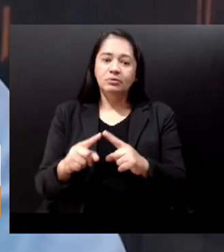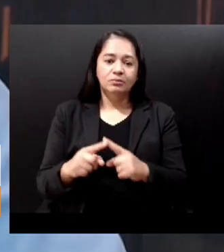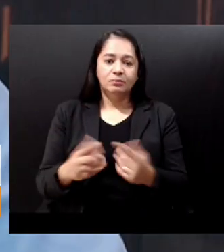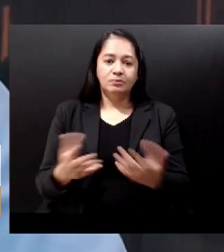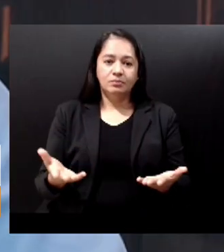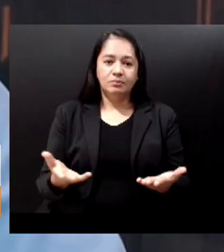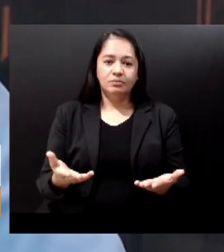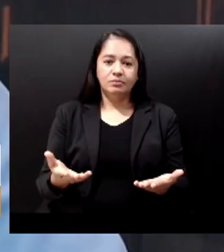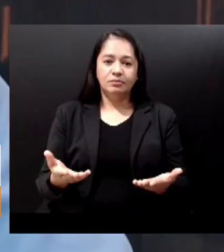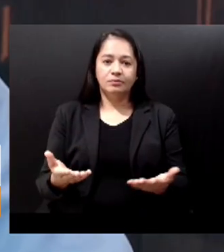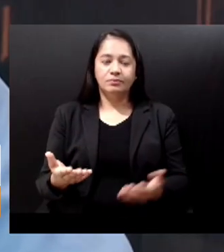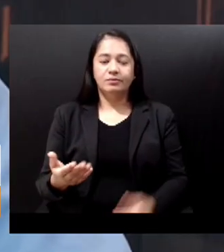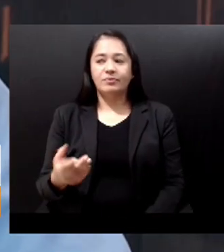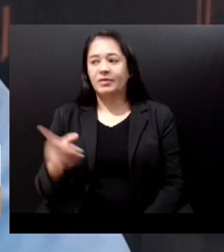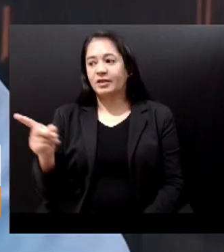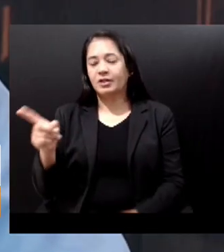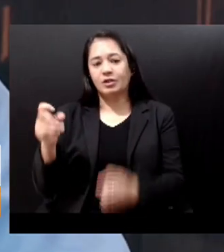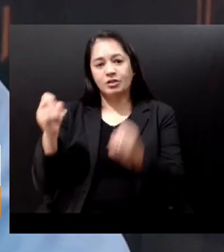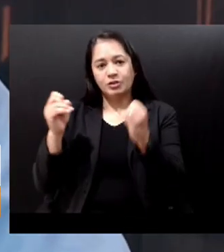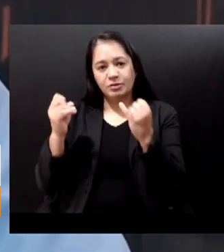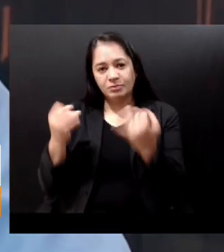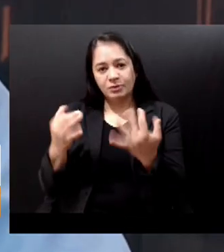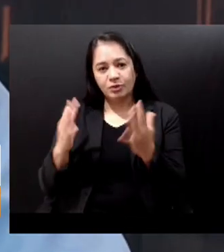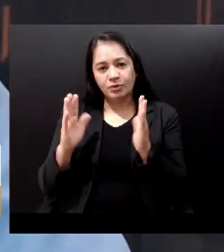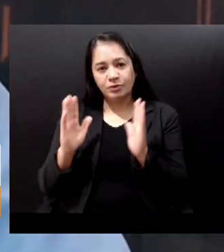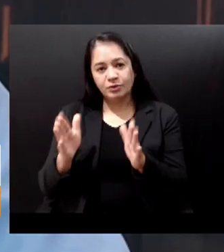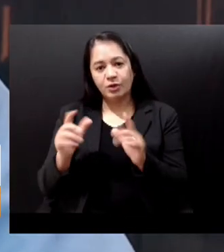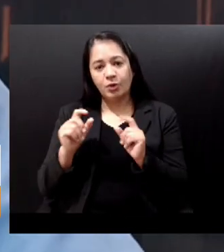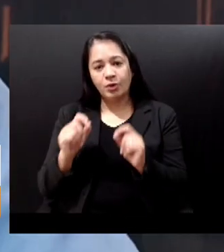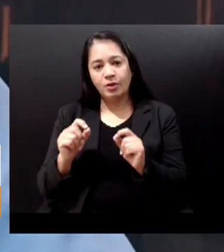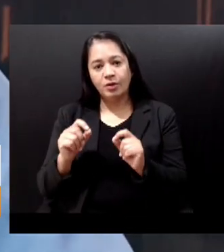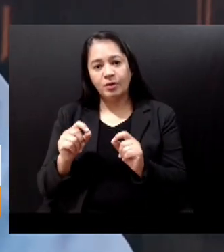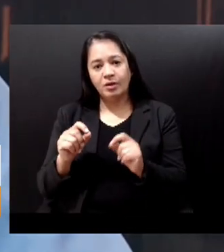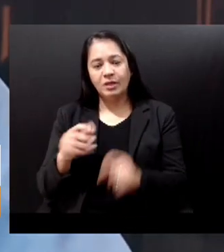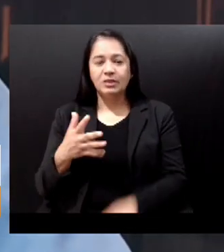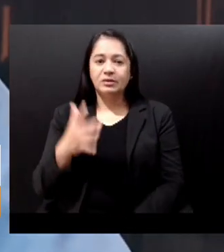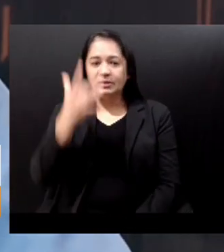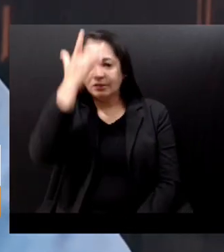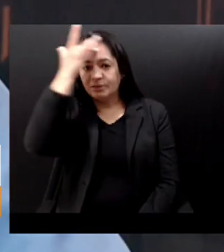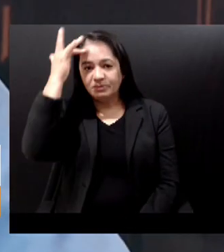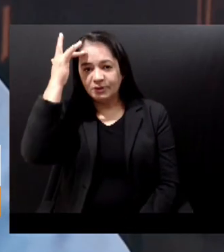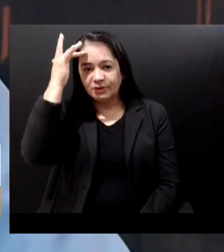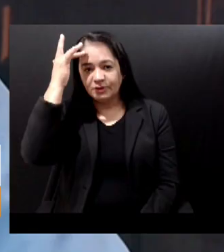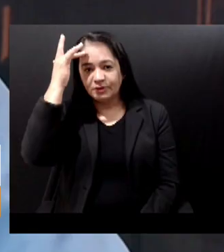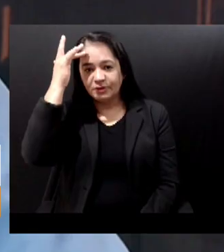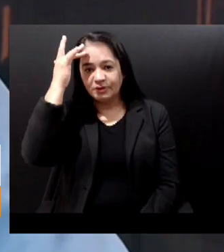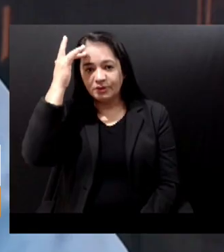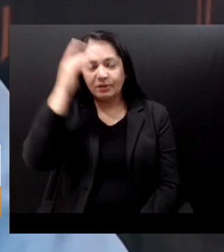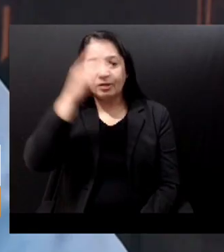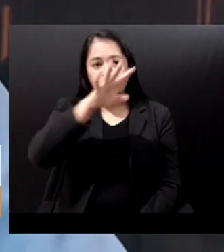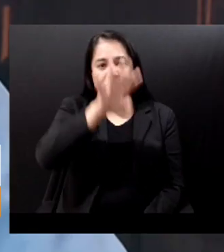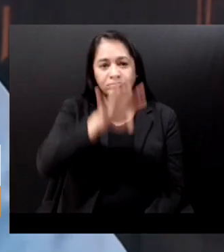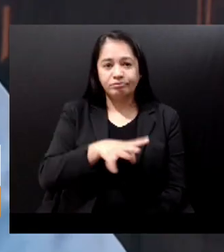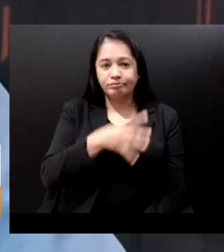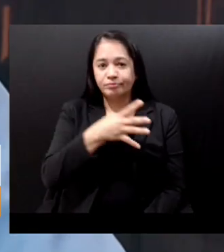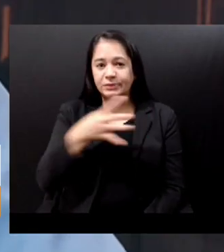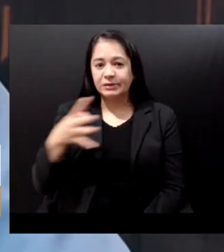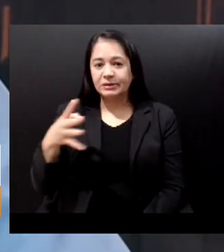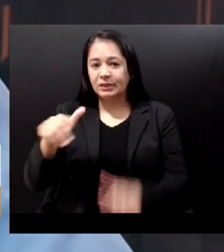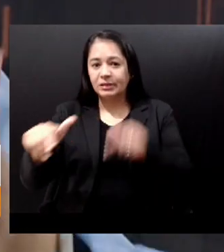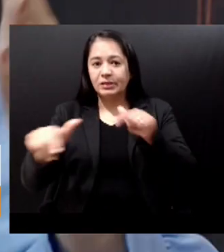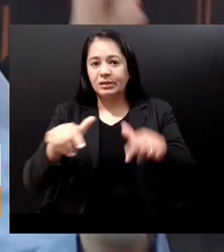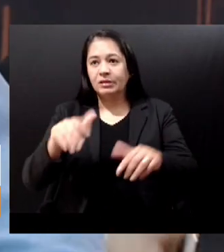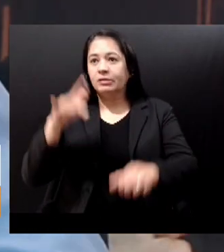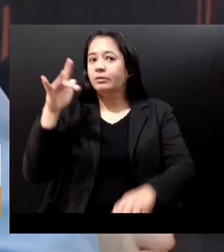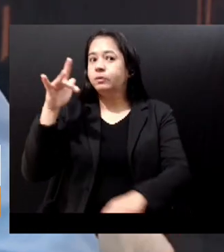que ele disse que me chama a atenção, que é, às vezes a pessoa tem uma escala de trabalho que é absurda e que ocupa Uhum. que